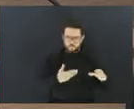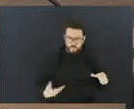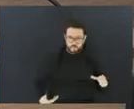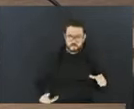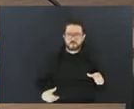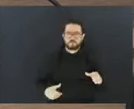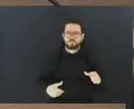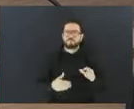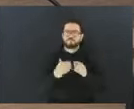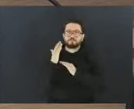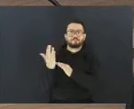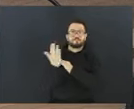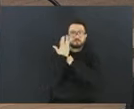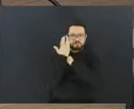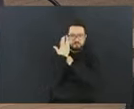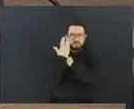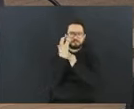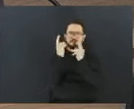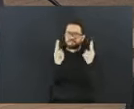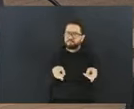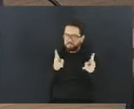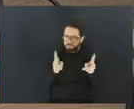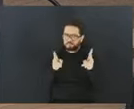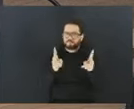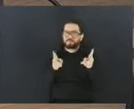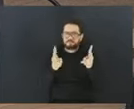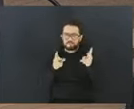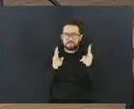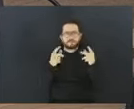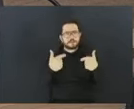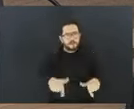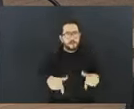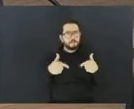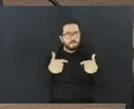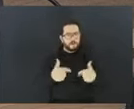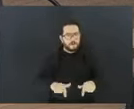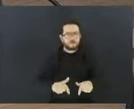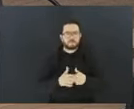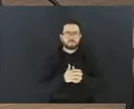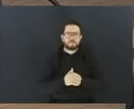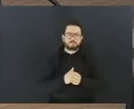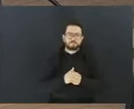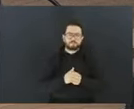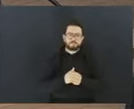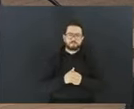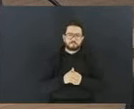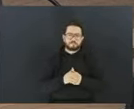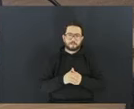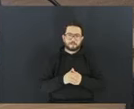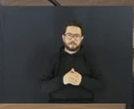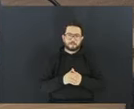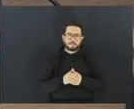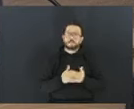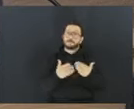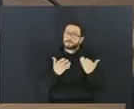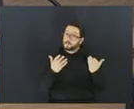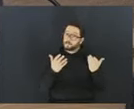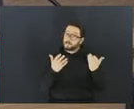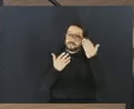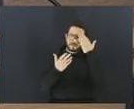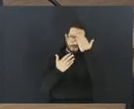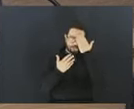plena realização do nosso trabalho do Legislativo. Então, fica aqui a minha gratidão eu posso dizer